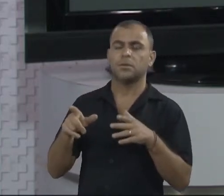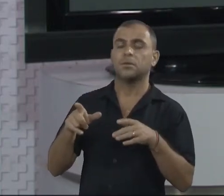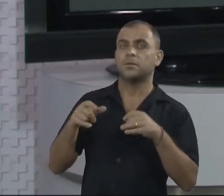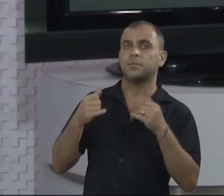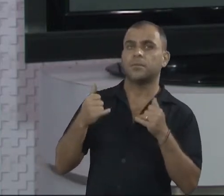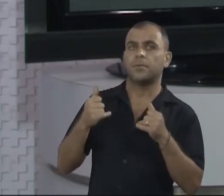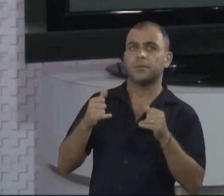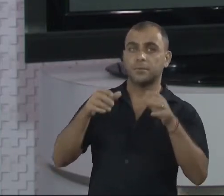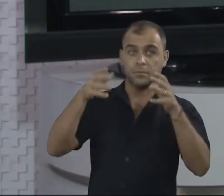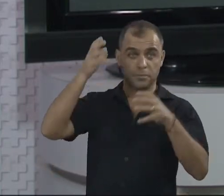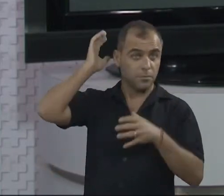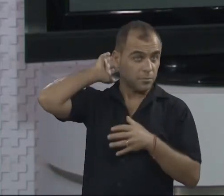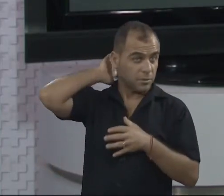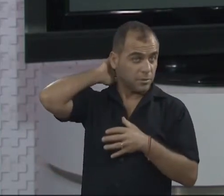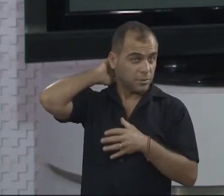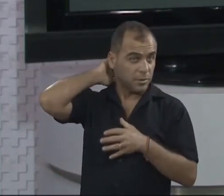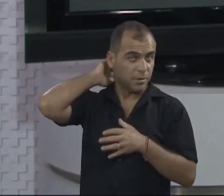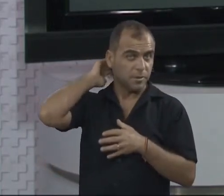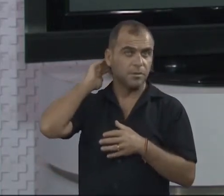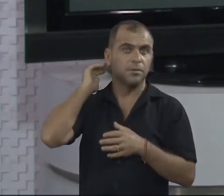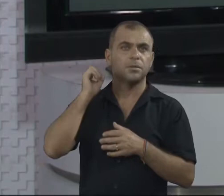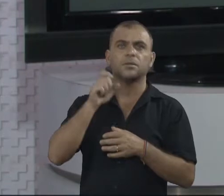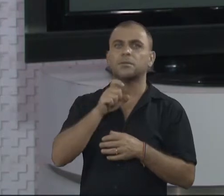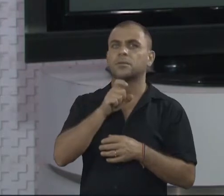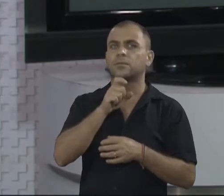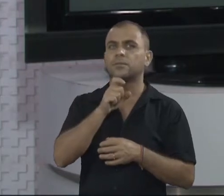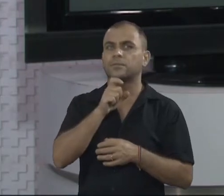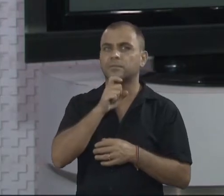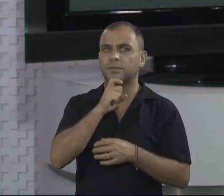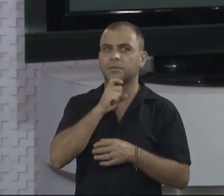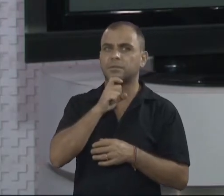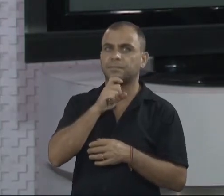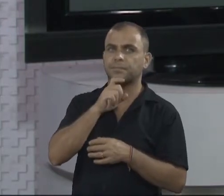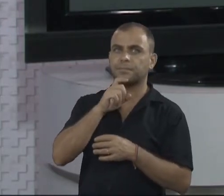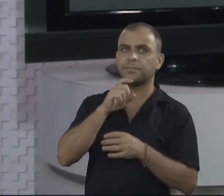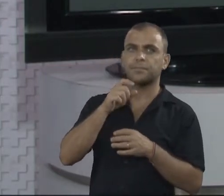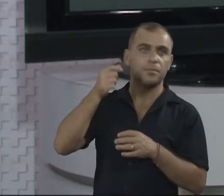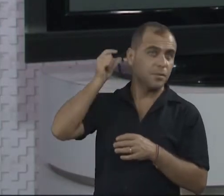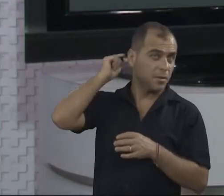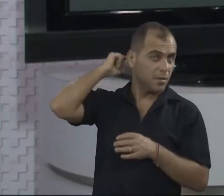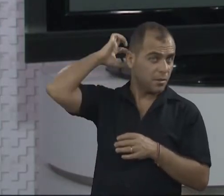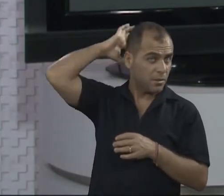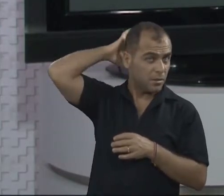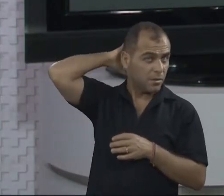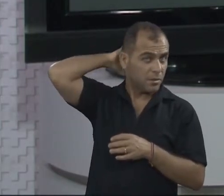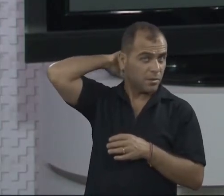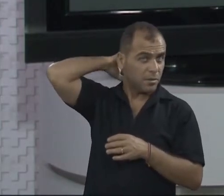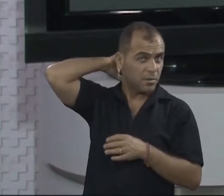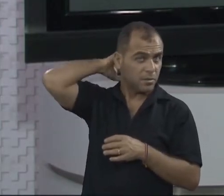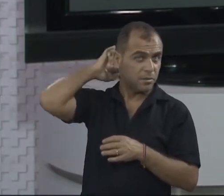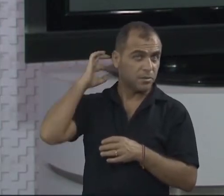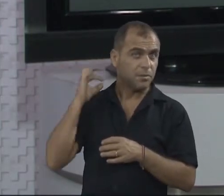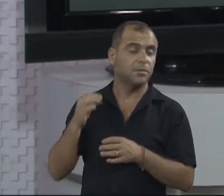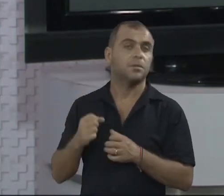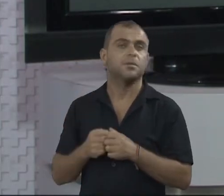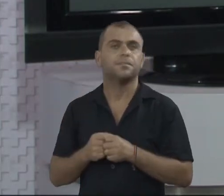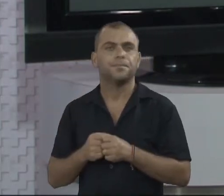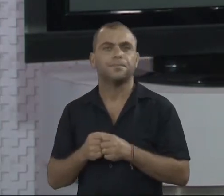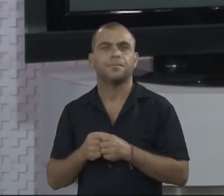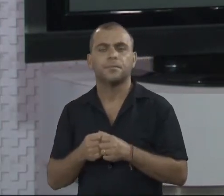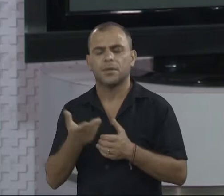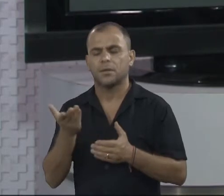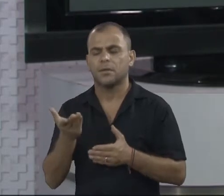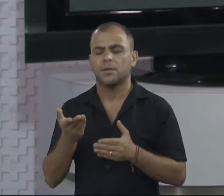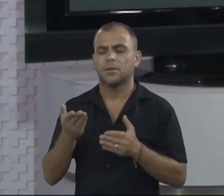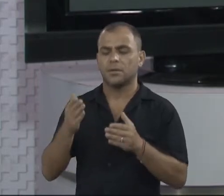pouquinho mais do encéfalo, tá? Lá do sistema nervoso central, lembra? Encéfalo e medula espinal. Vamos falar um pouquinho do encéfalo. Bom, o